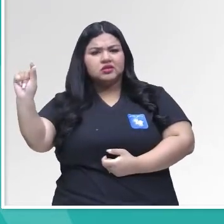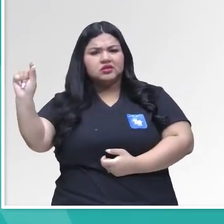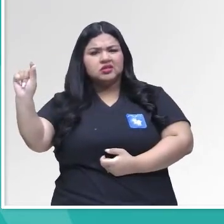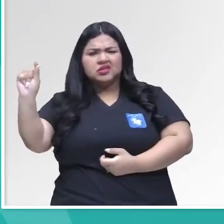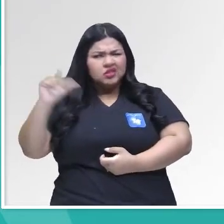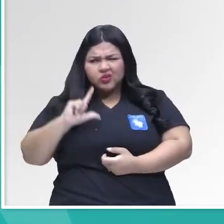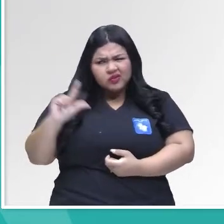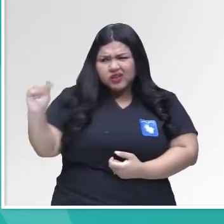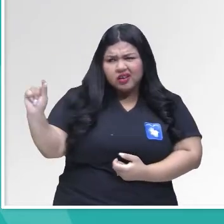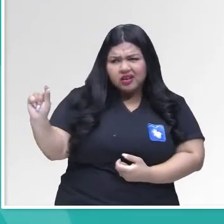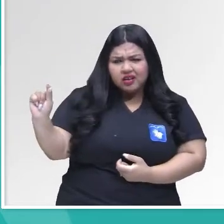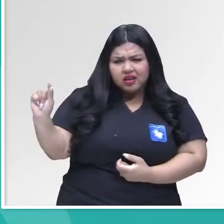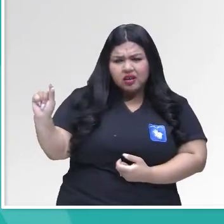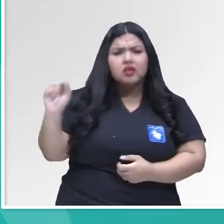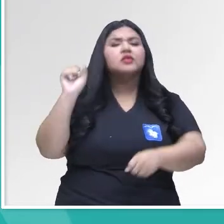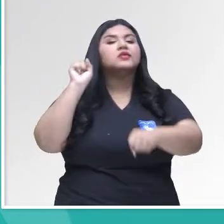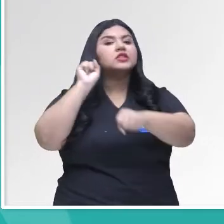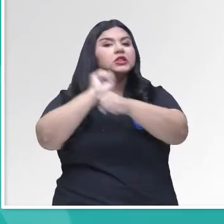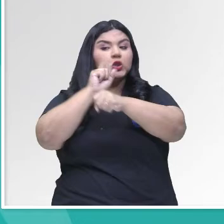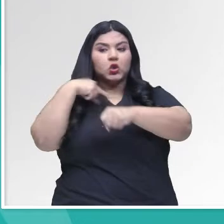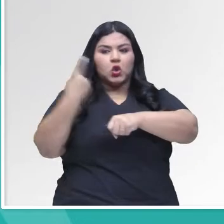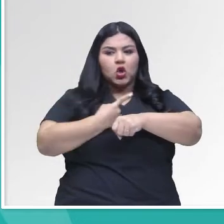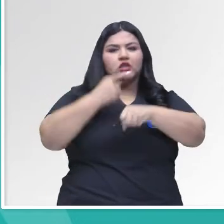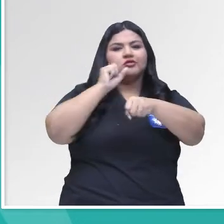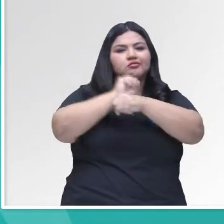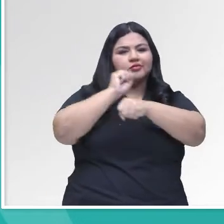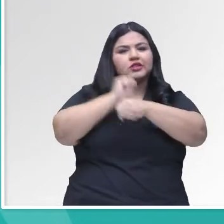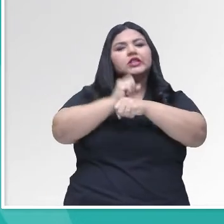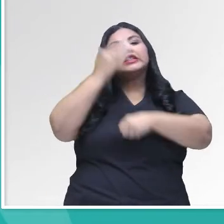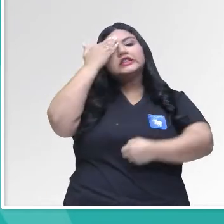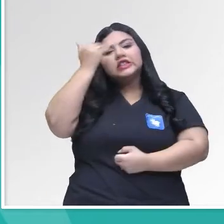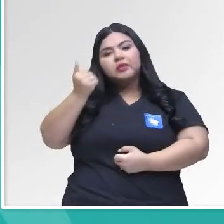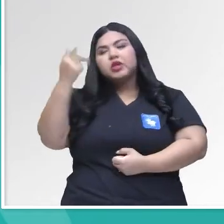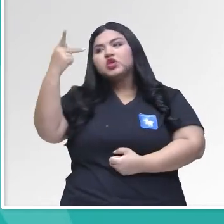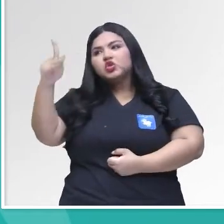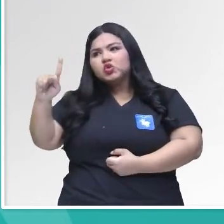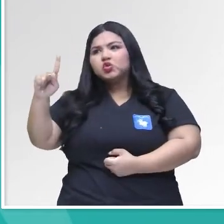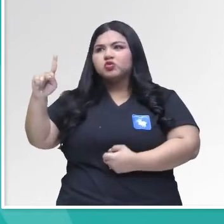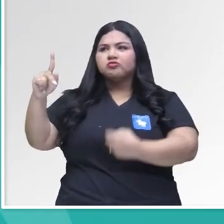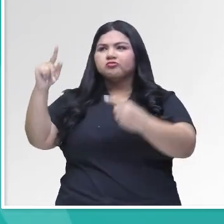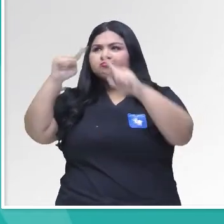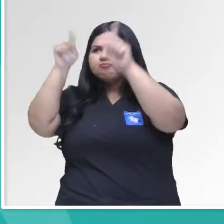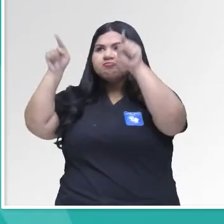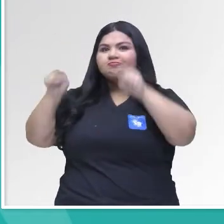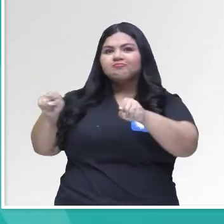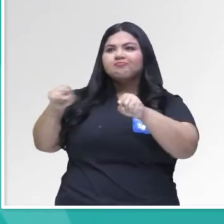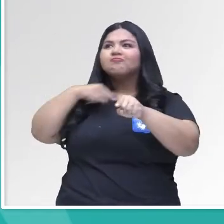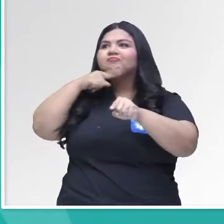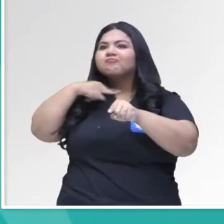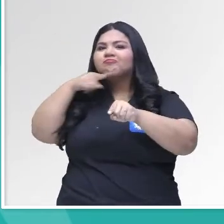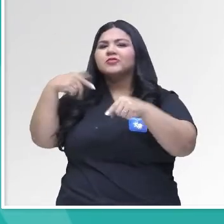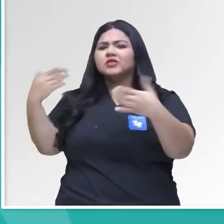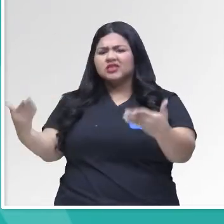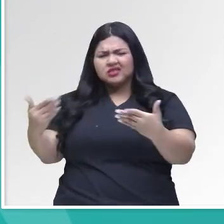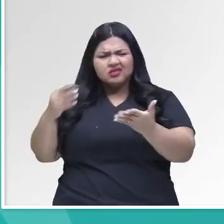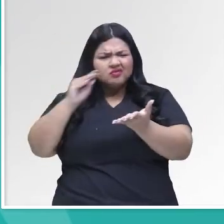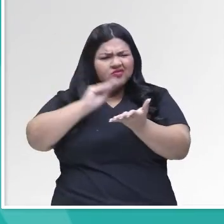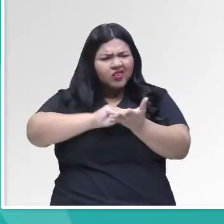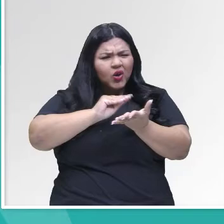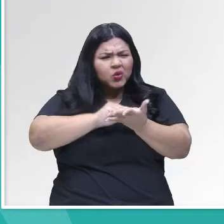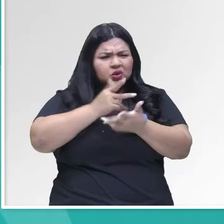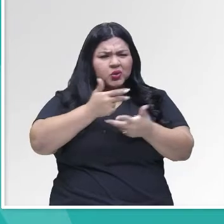ir? Esperavam-no. Sabiam de sua indecisão. Parece que falta algo, não é